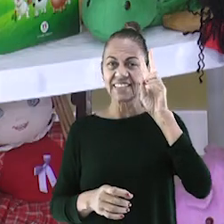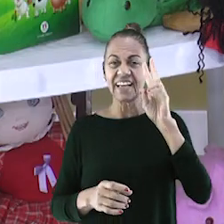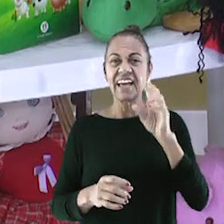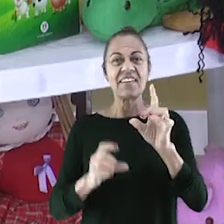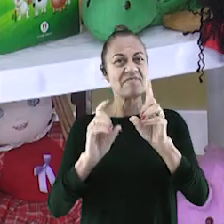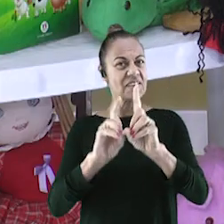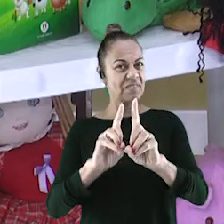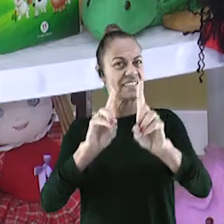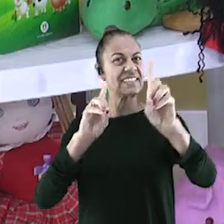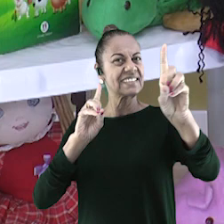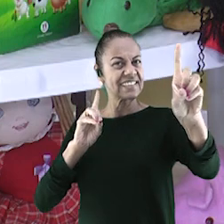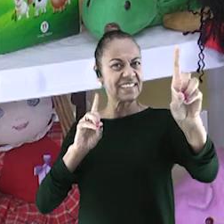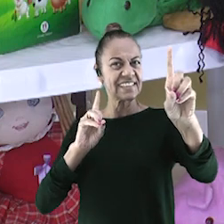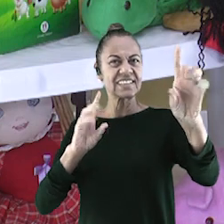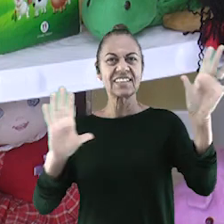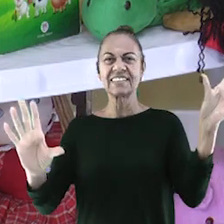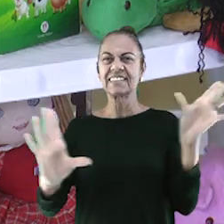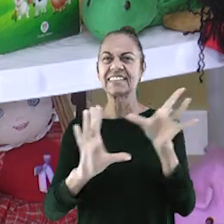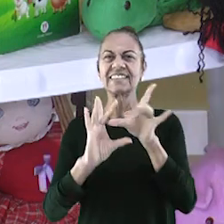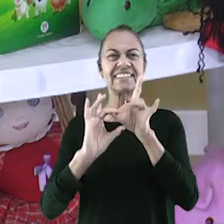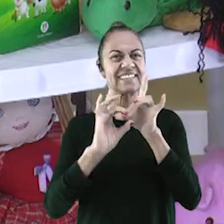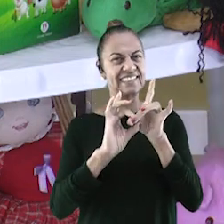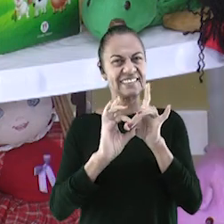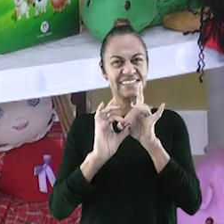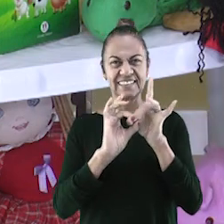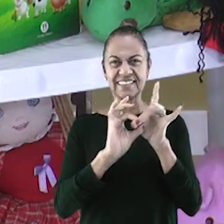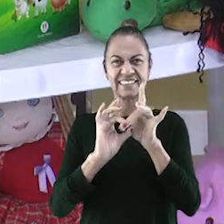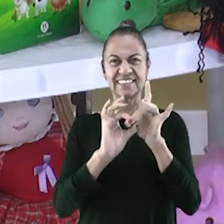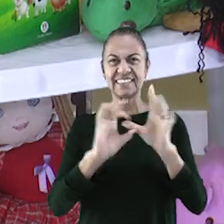reunidos. Afinal, mesmo distantes,